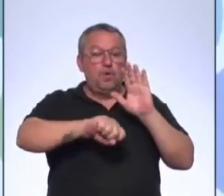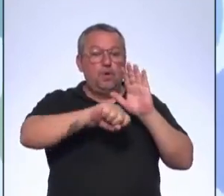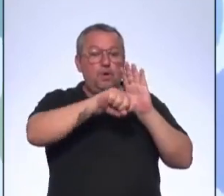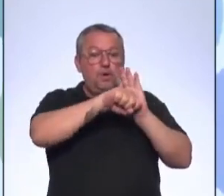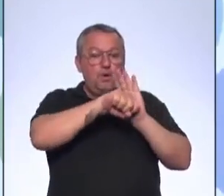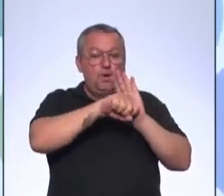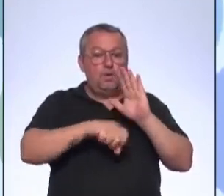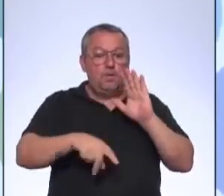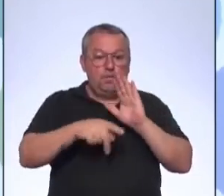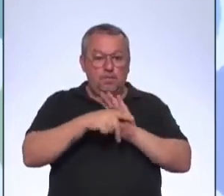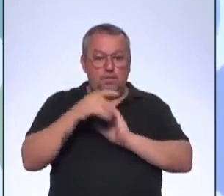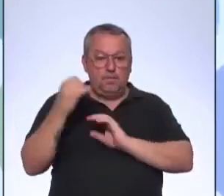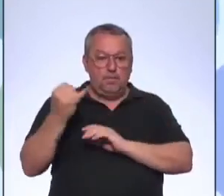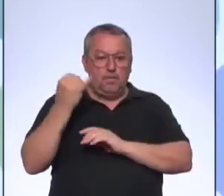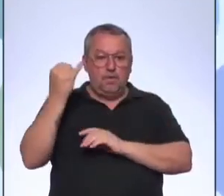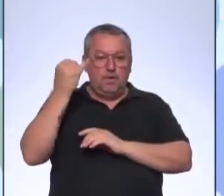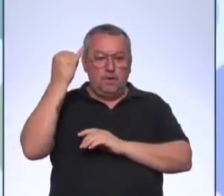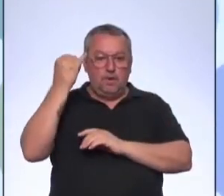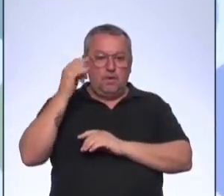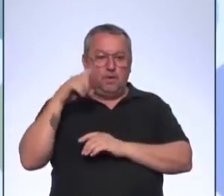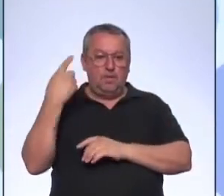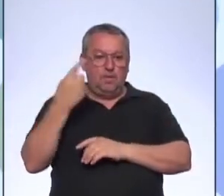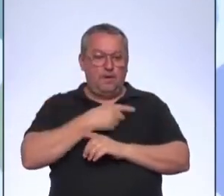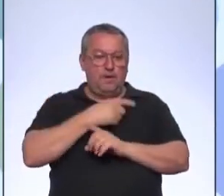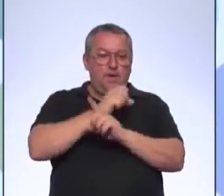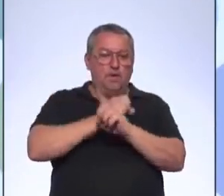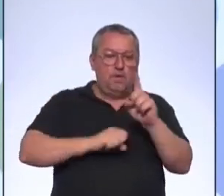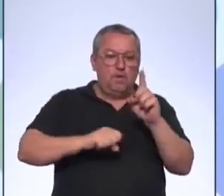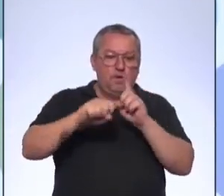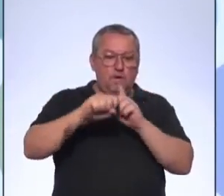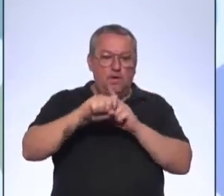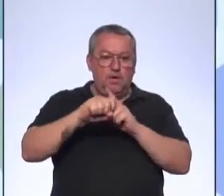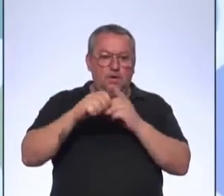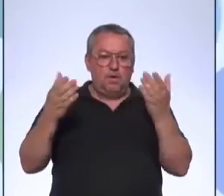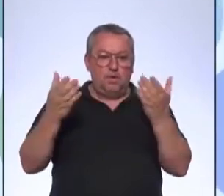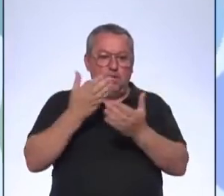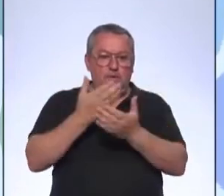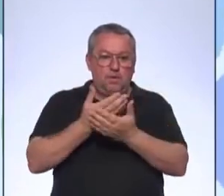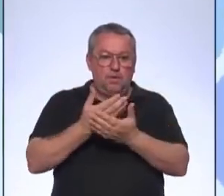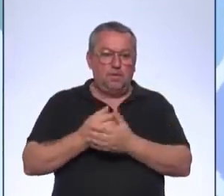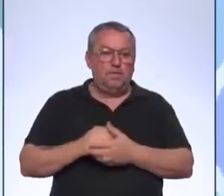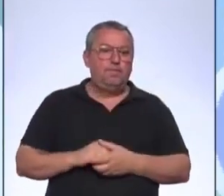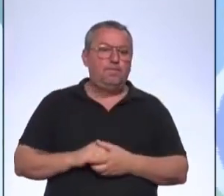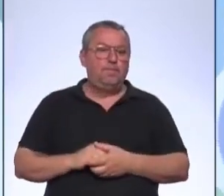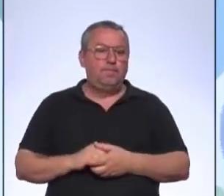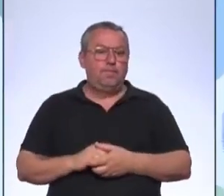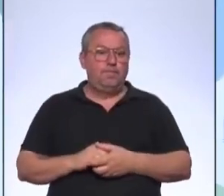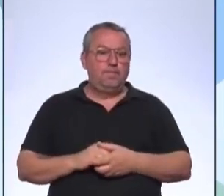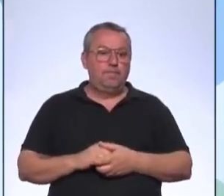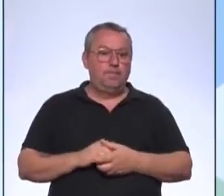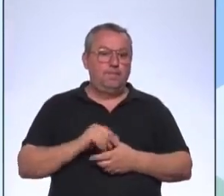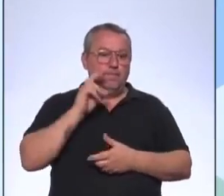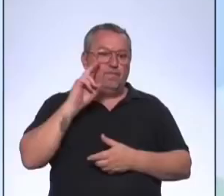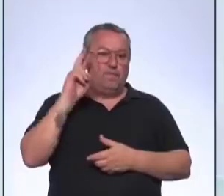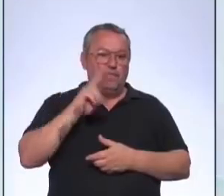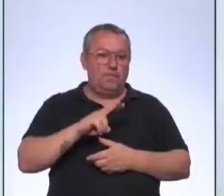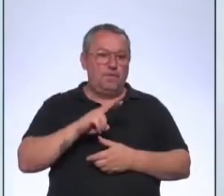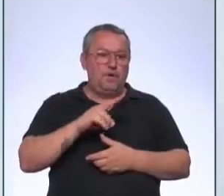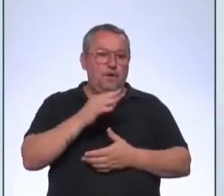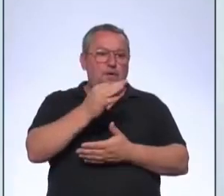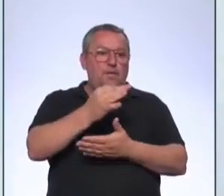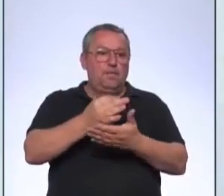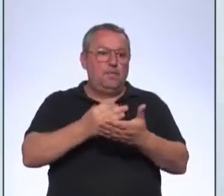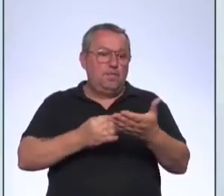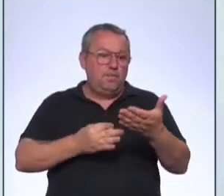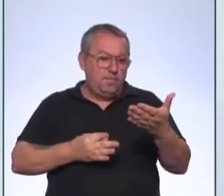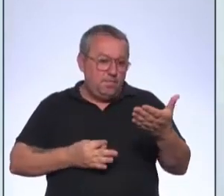simbolismo muito importante para as sociedades que nós estamos estudando. Ok? Vamos ler esse texto